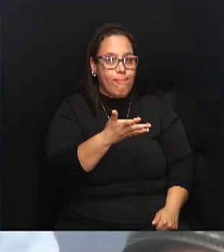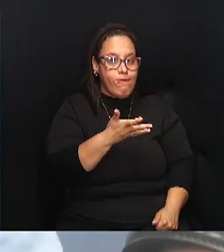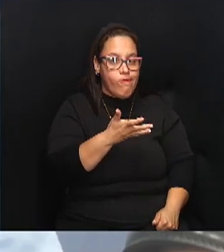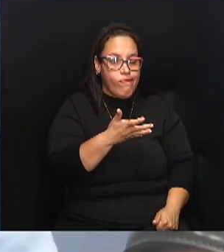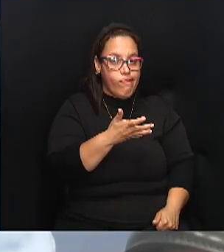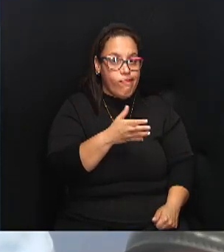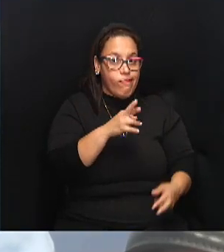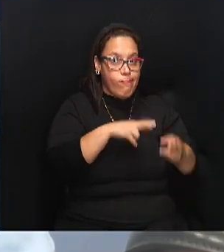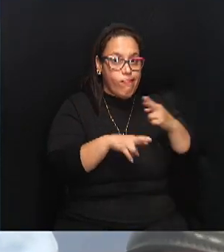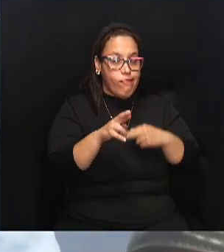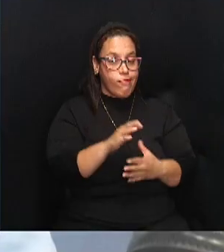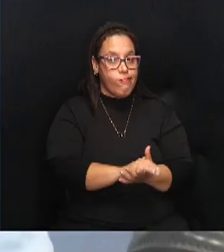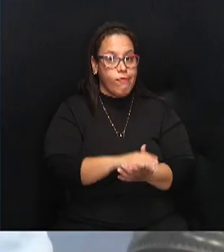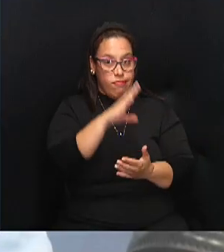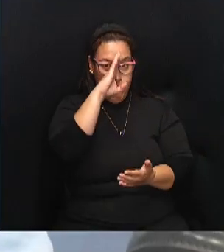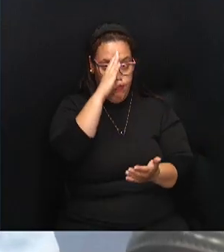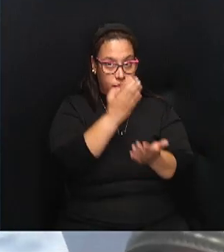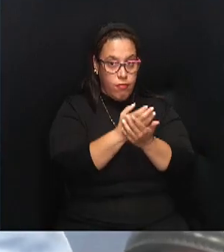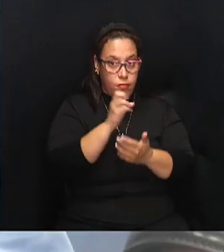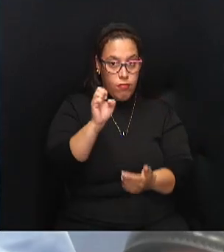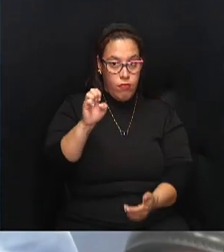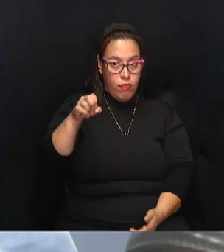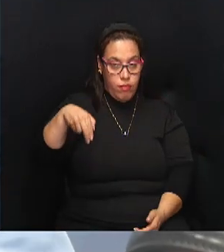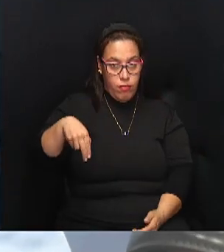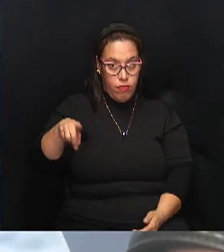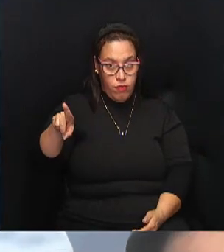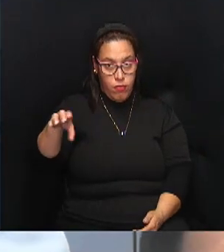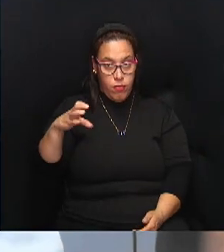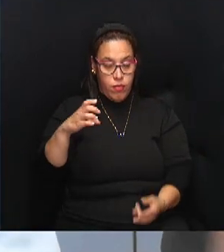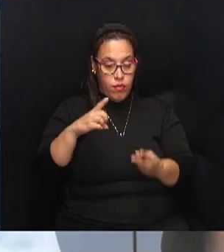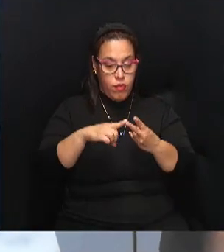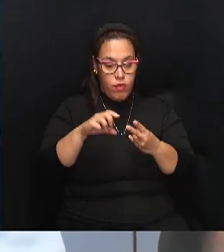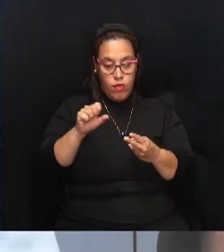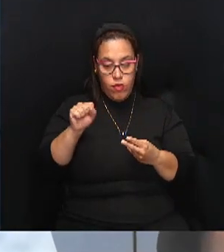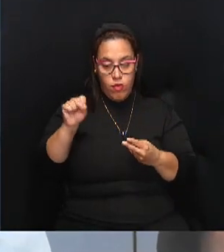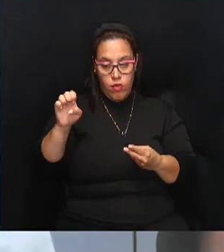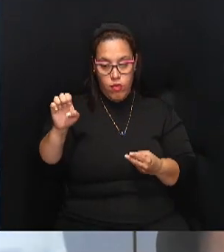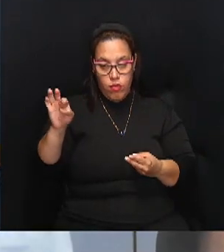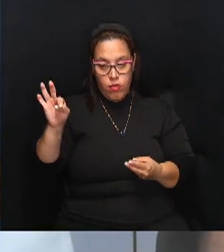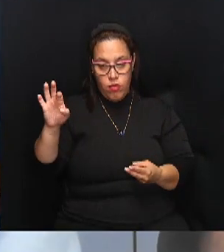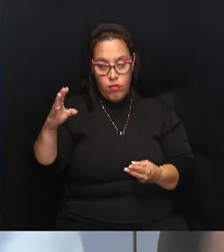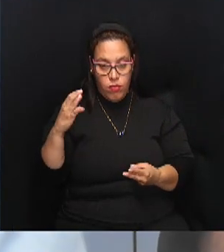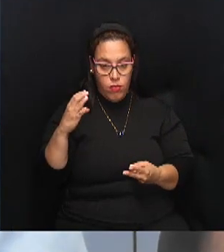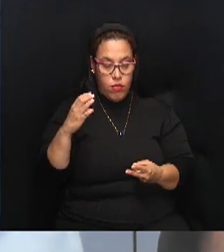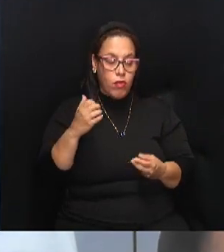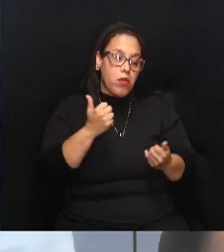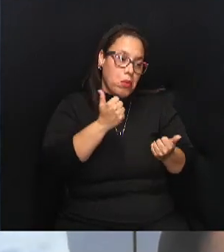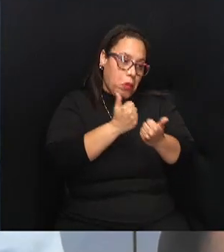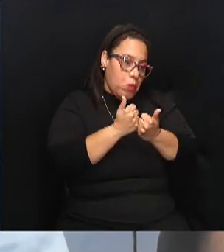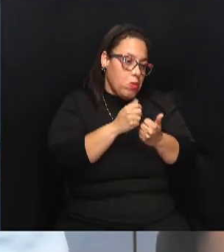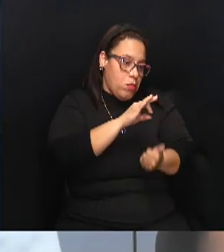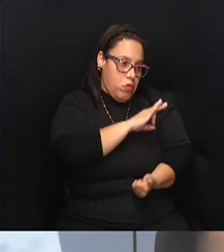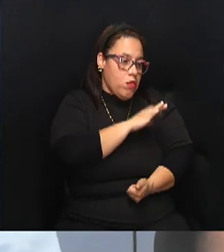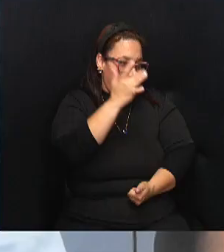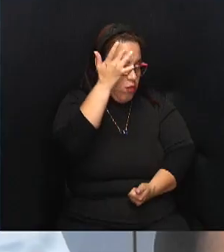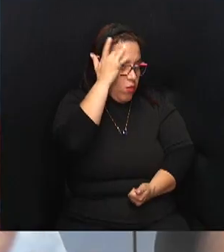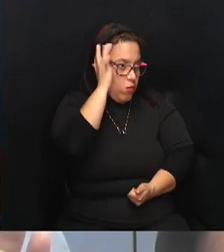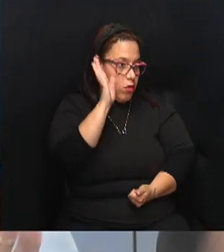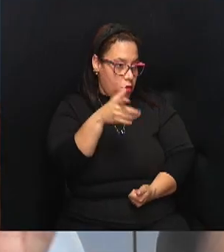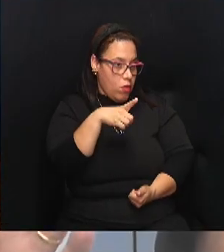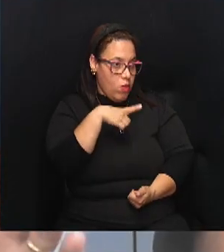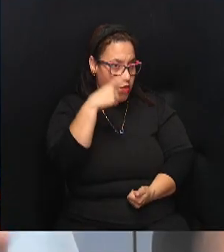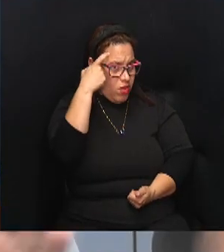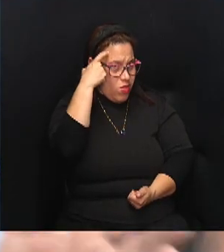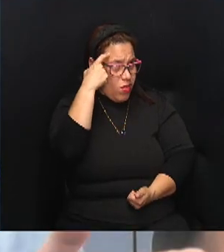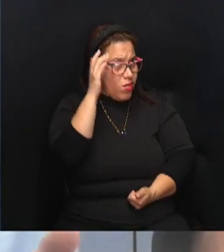parte de fiscalização, eu acredito que a INDEC e a CETEC já têm correspondido. No entanto, o apoio da polícia, eu acho que até já existe, na minha